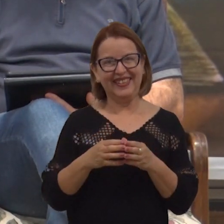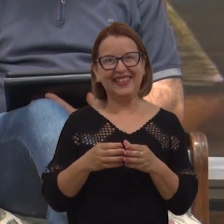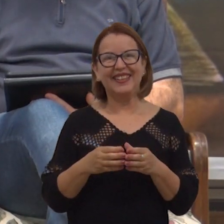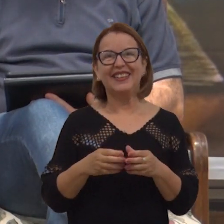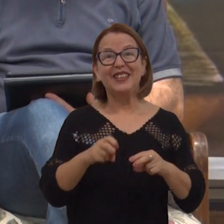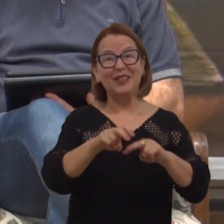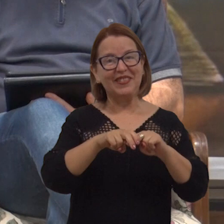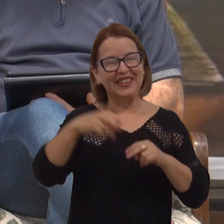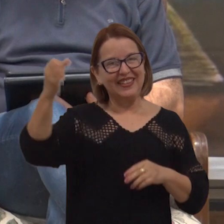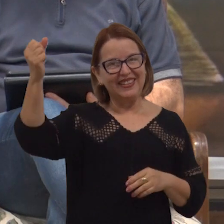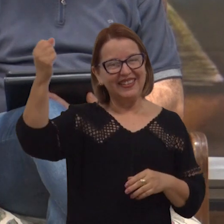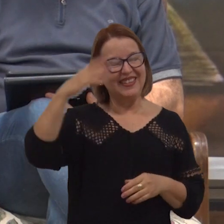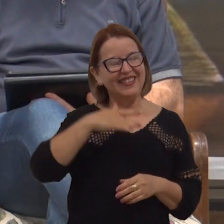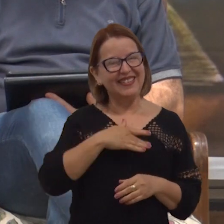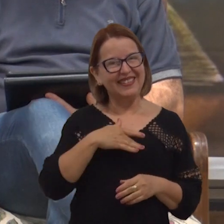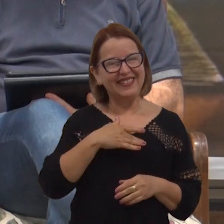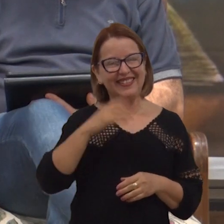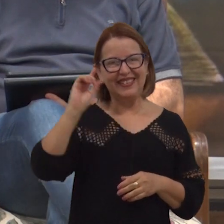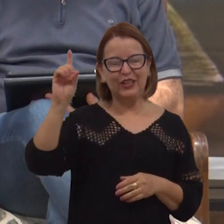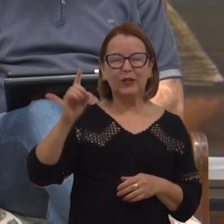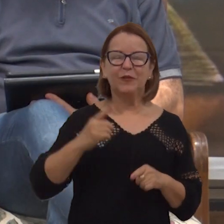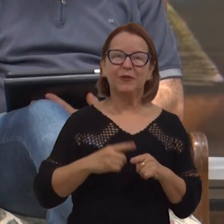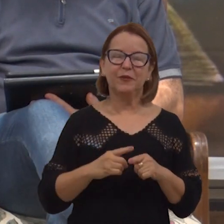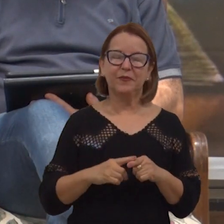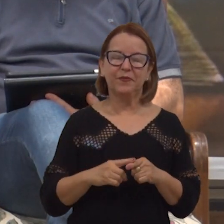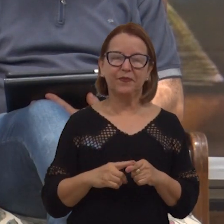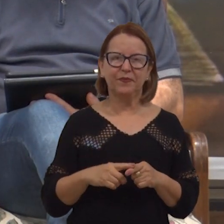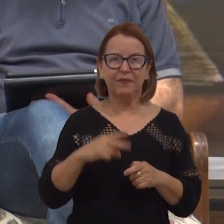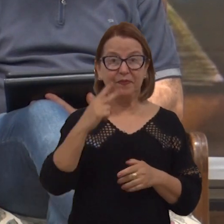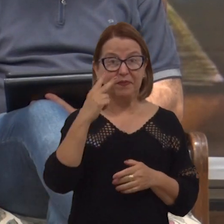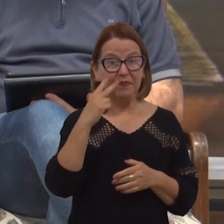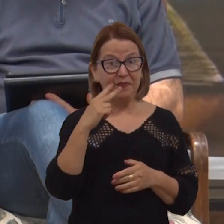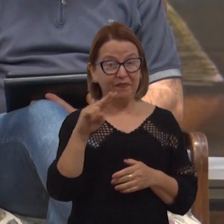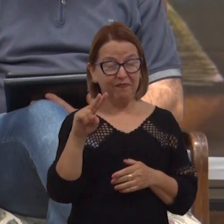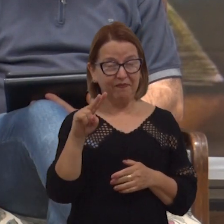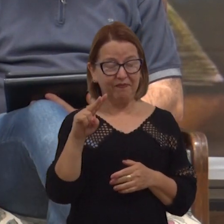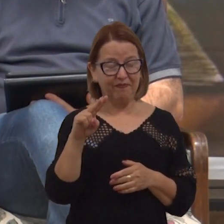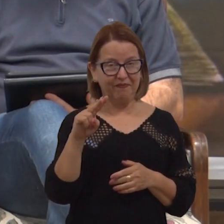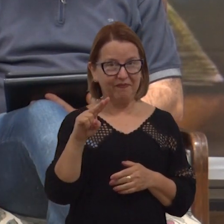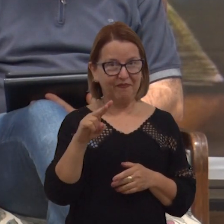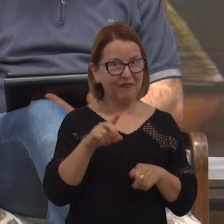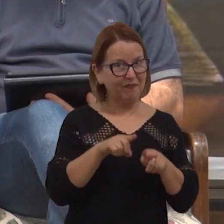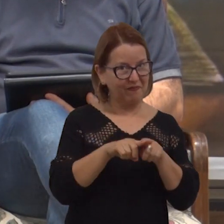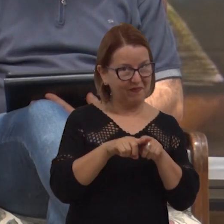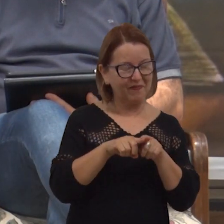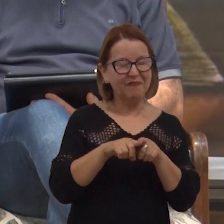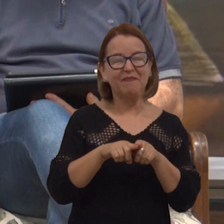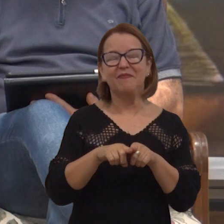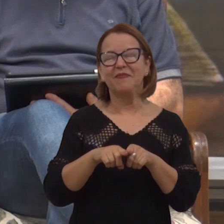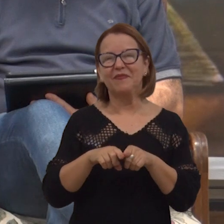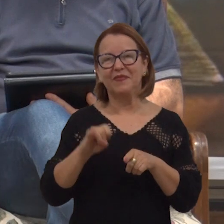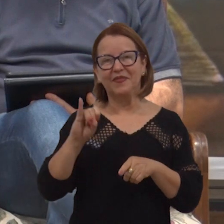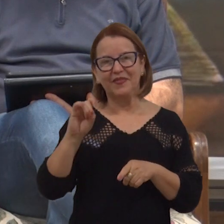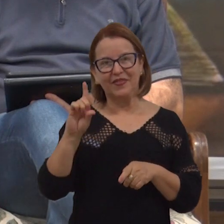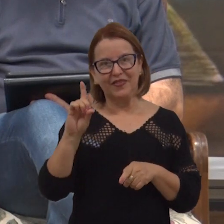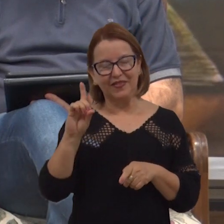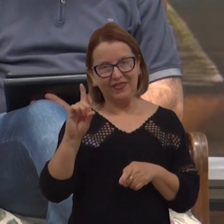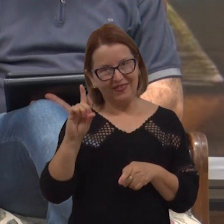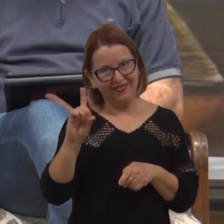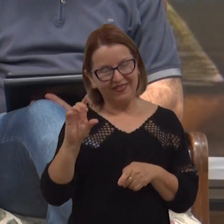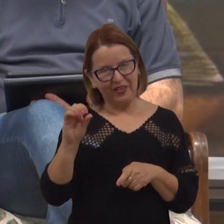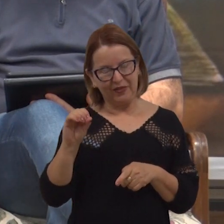pela graça e pela misericórdia de Deus. Porque eu vejo uma coisa assim, meu irmão Wildo e os irmãos que nos acompanham